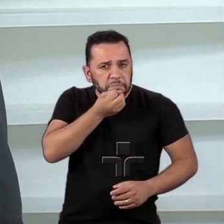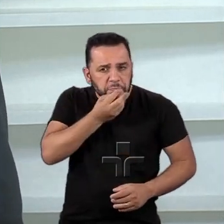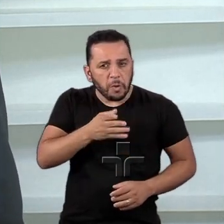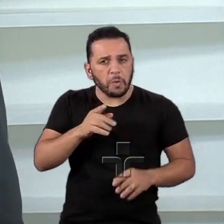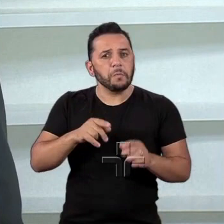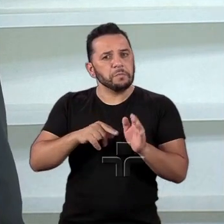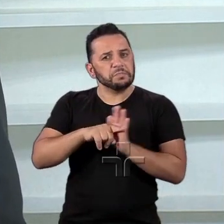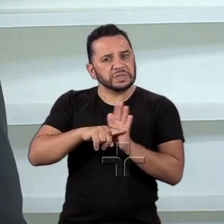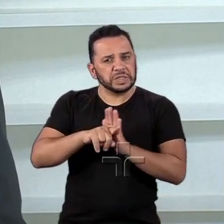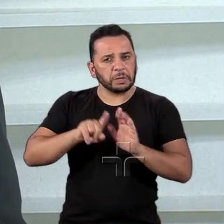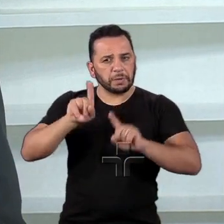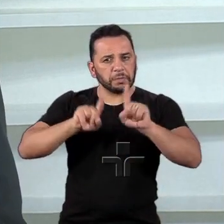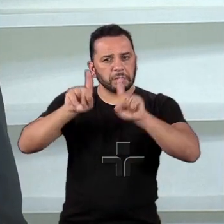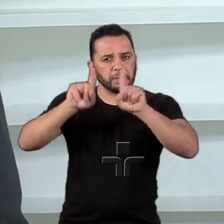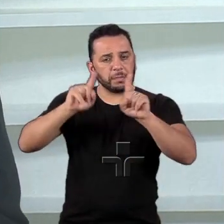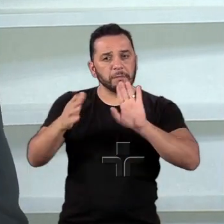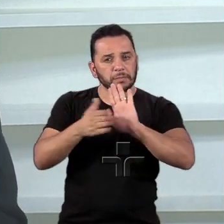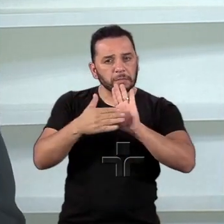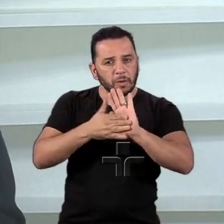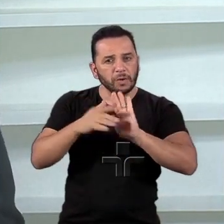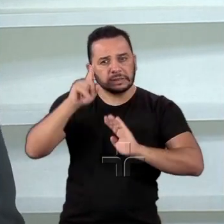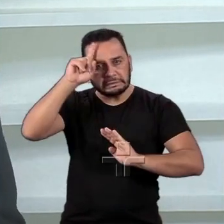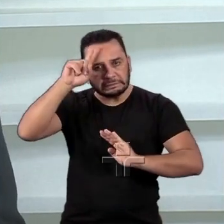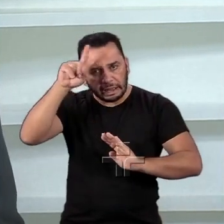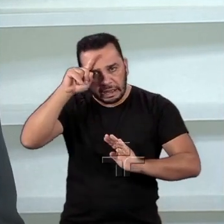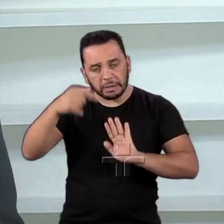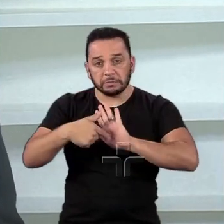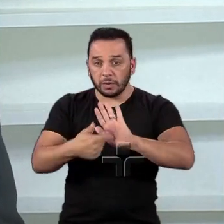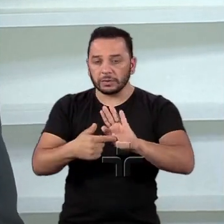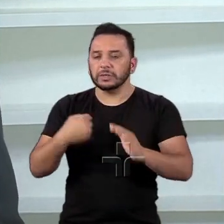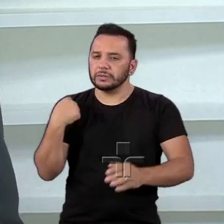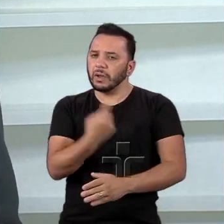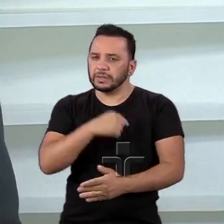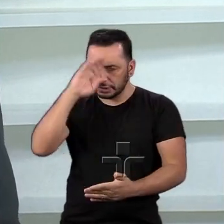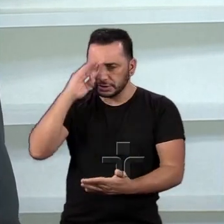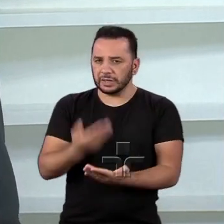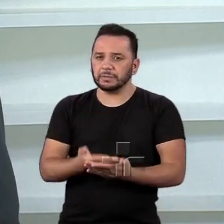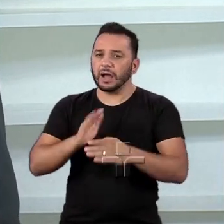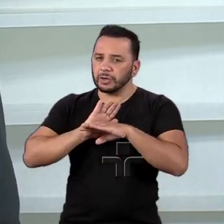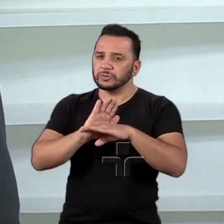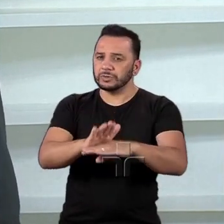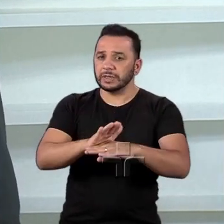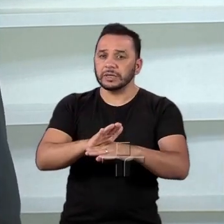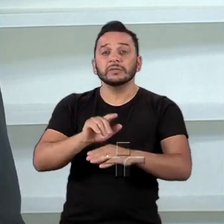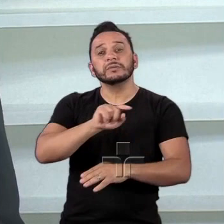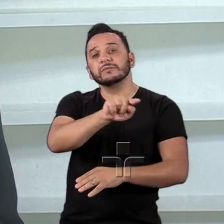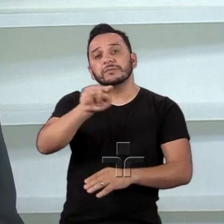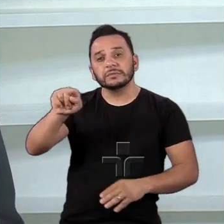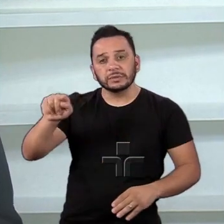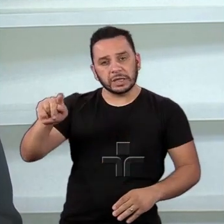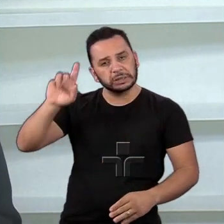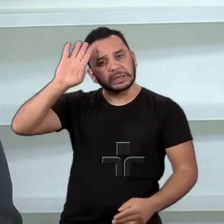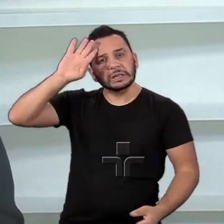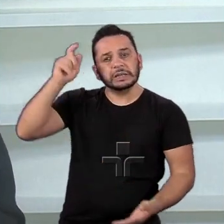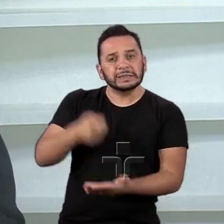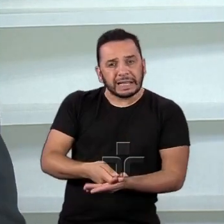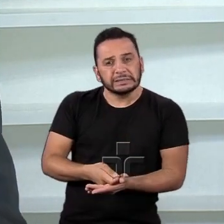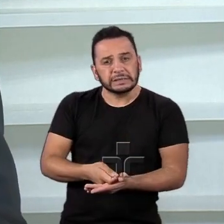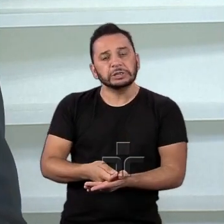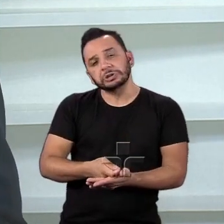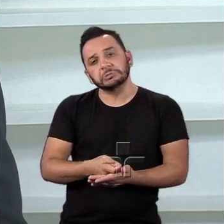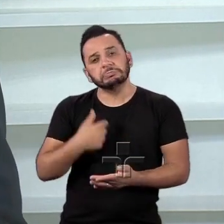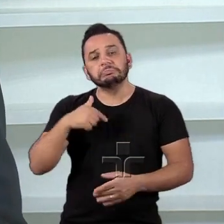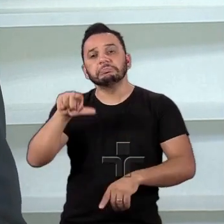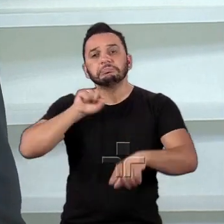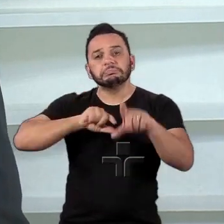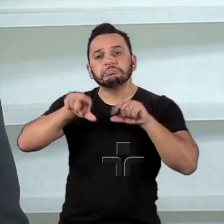suas propostas e ideias. Acreditamos que assim estamos contribuindo para uma melhor decisão dos eleitores. Apesar